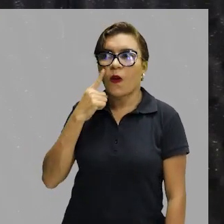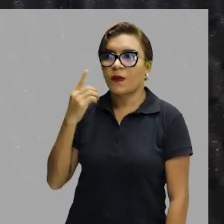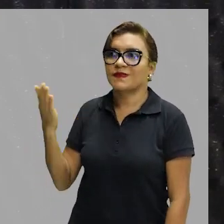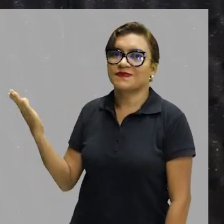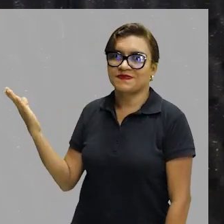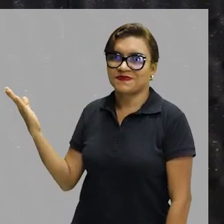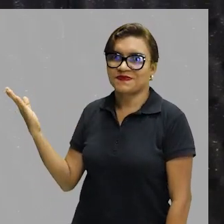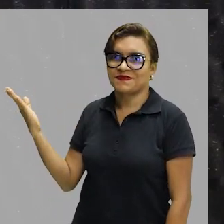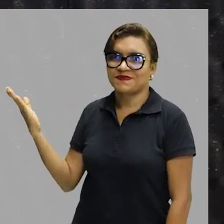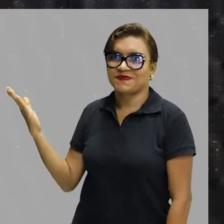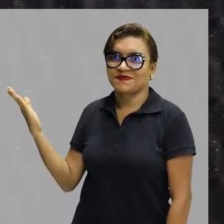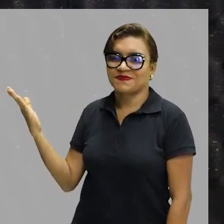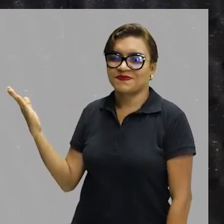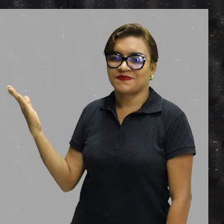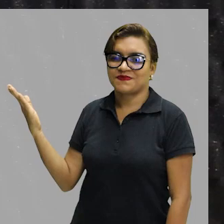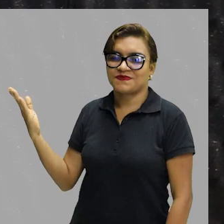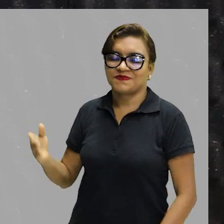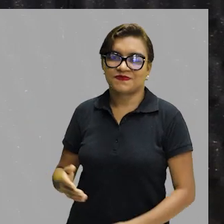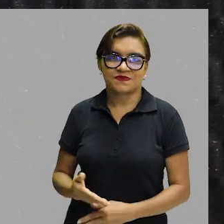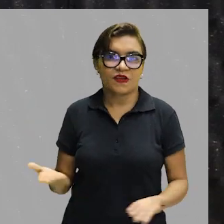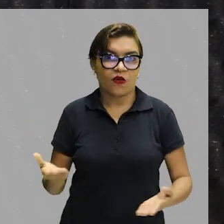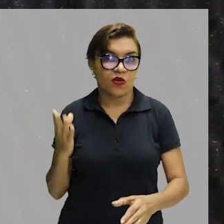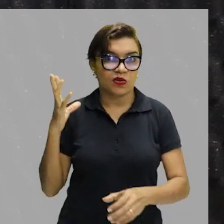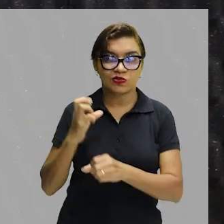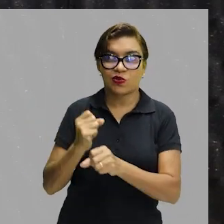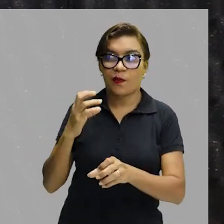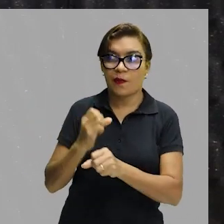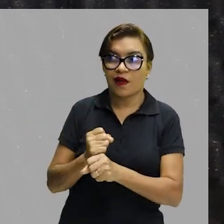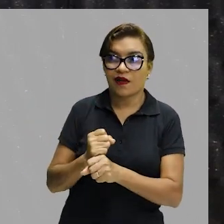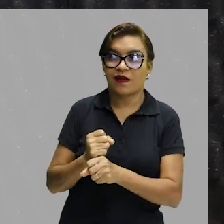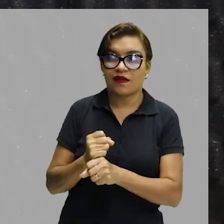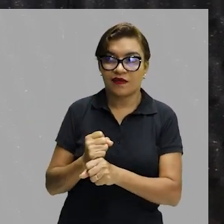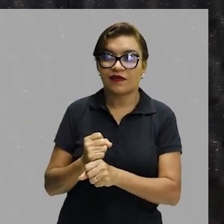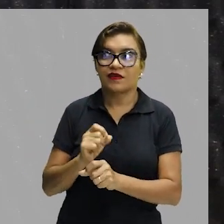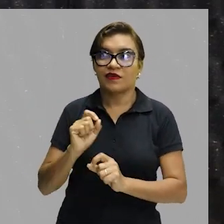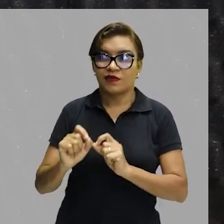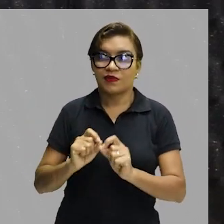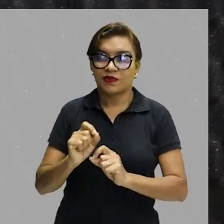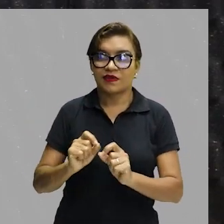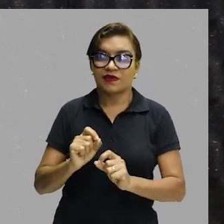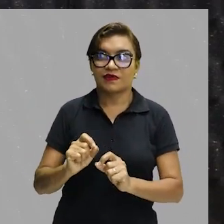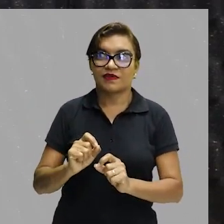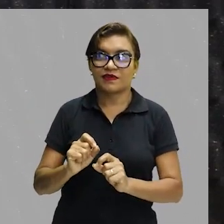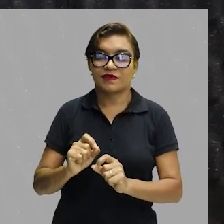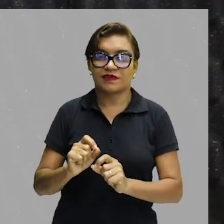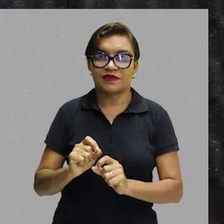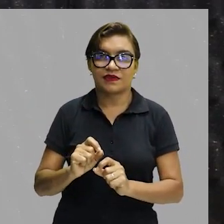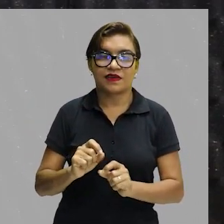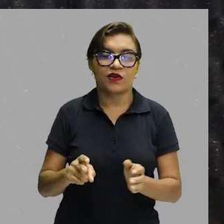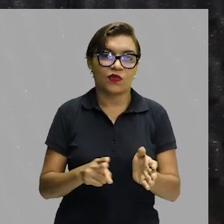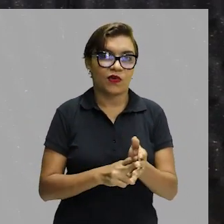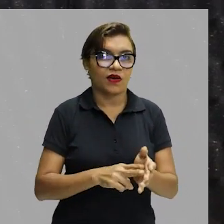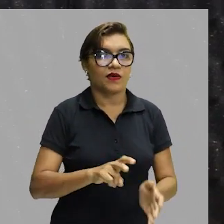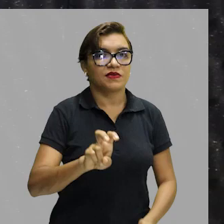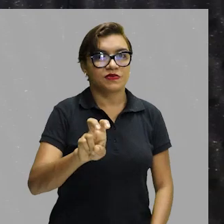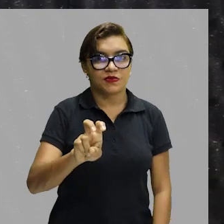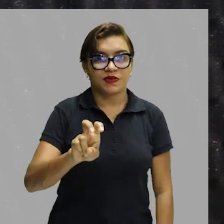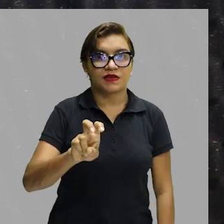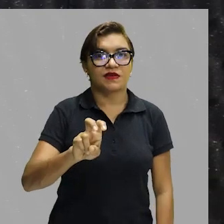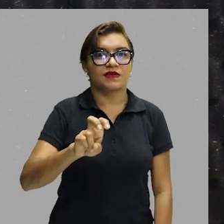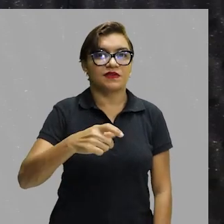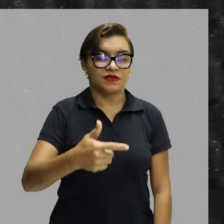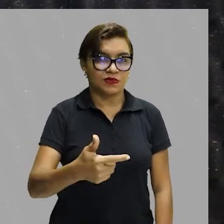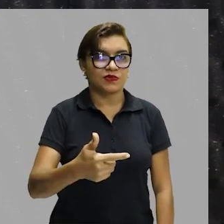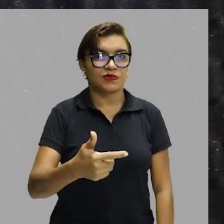no 5P4. Vamos somar os expoentes. Somando os expoentes, vai dar o número 52. Então, o seu